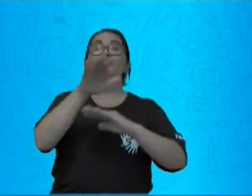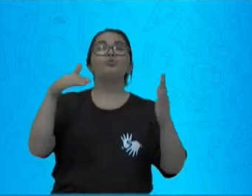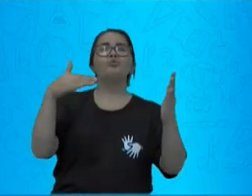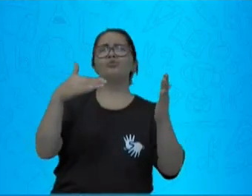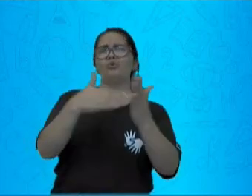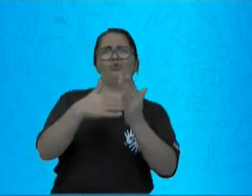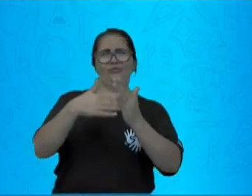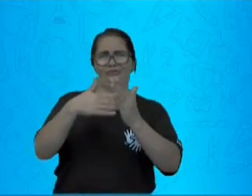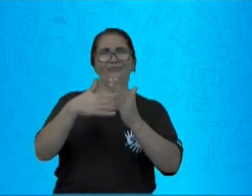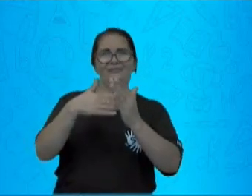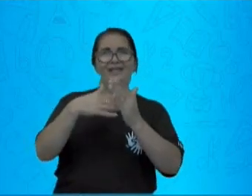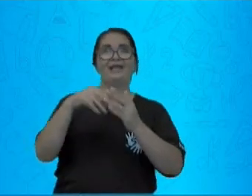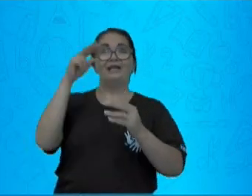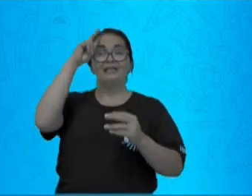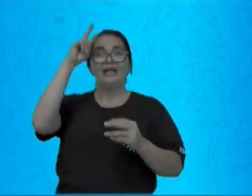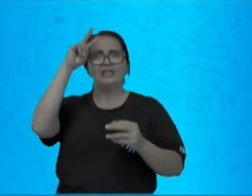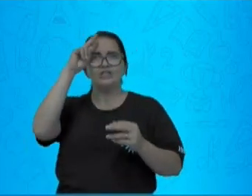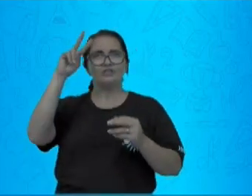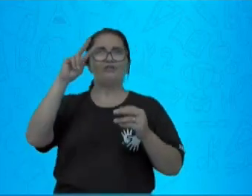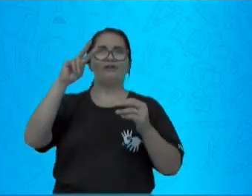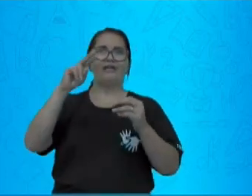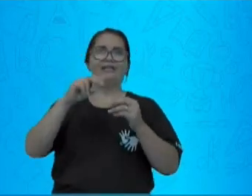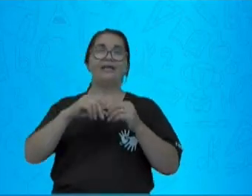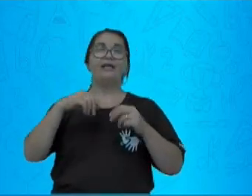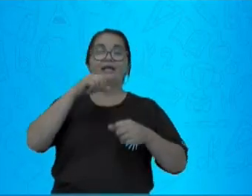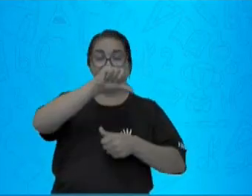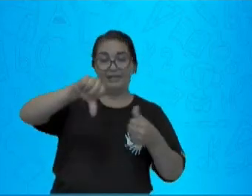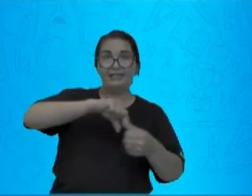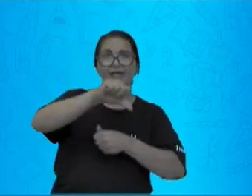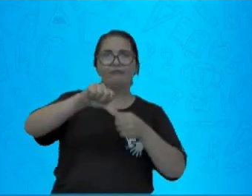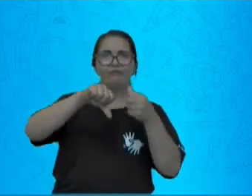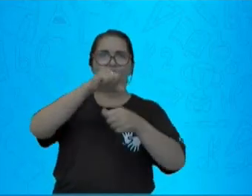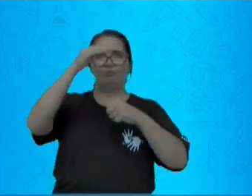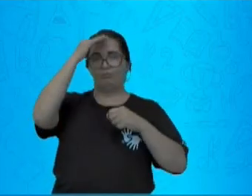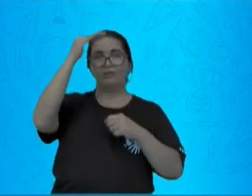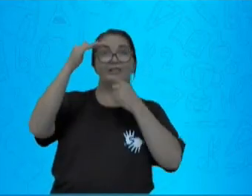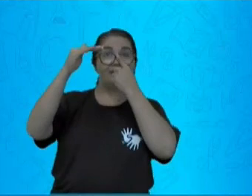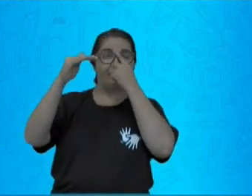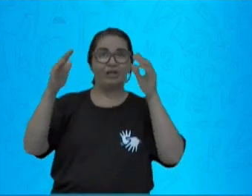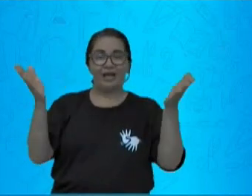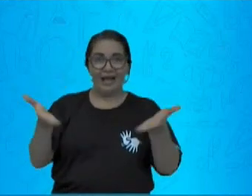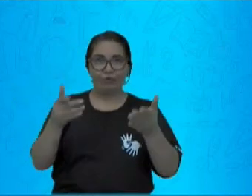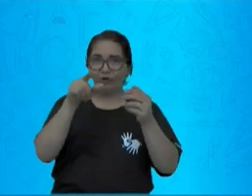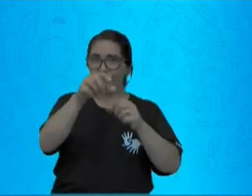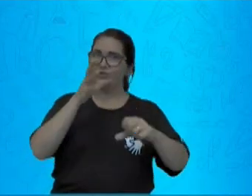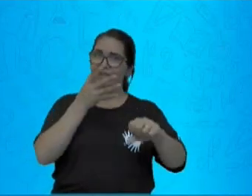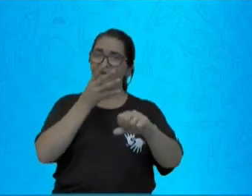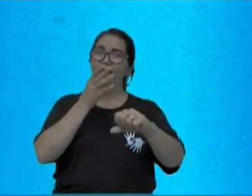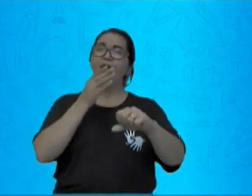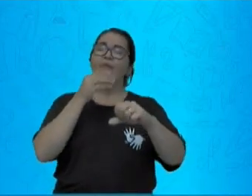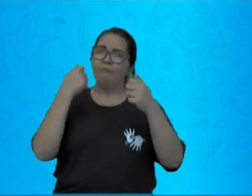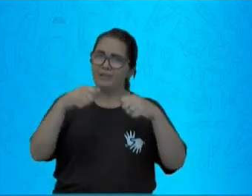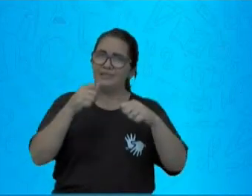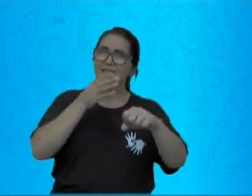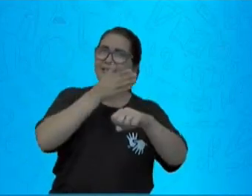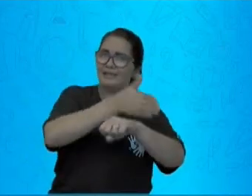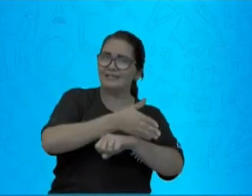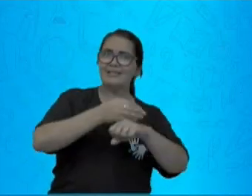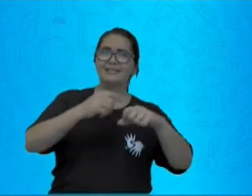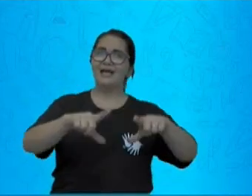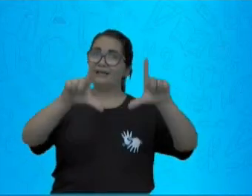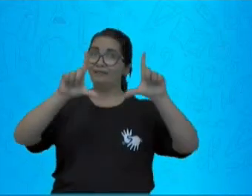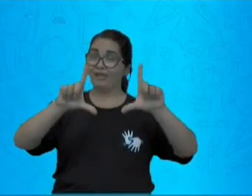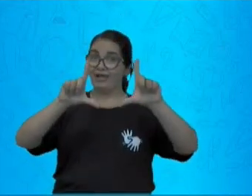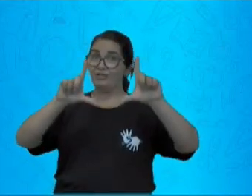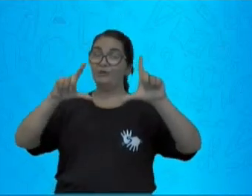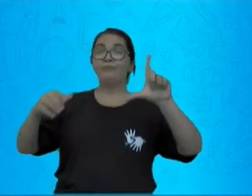GV, basta apontar a câmera do seu celular na imagem que aparece no canto da sua tela. Lá você encontrará mais